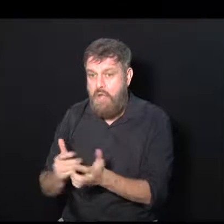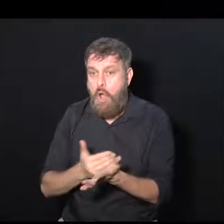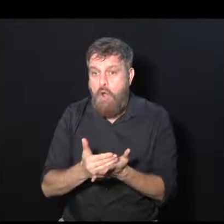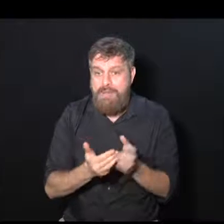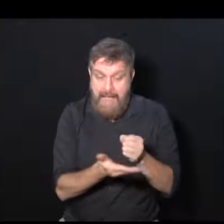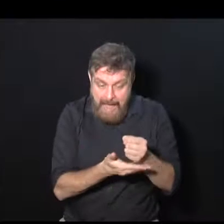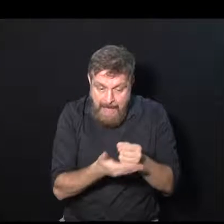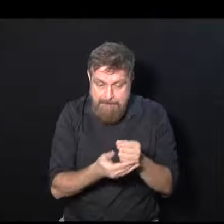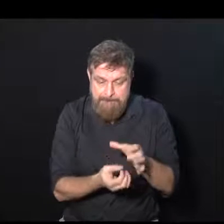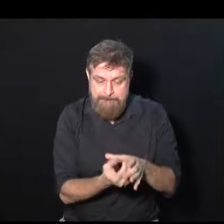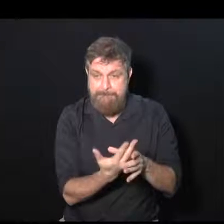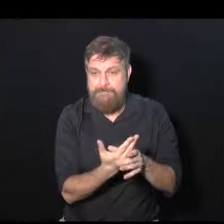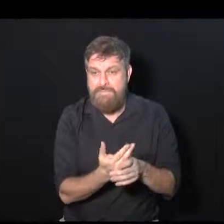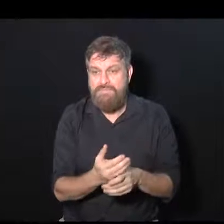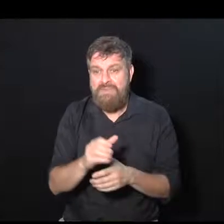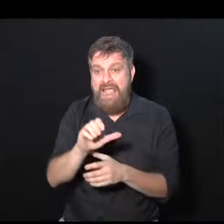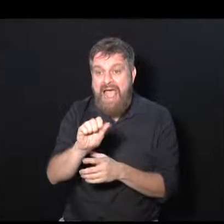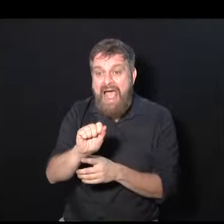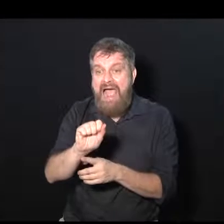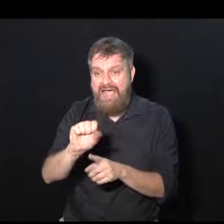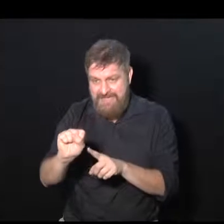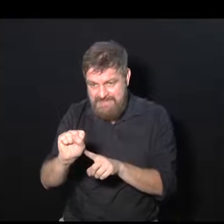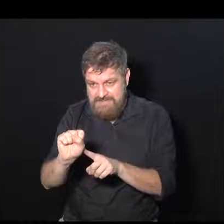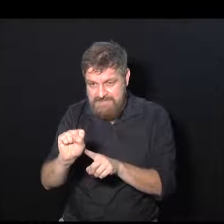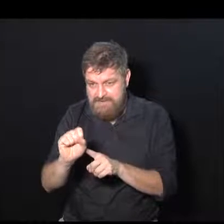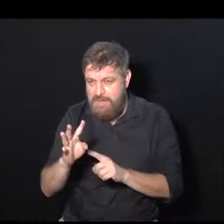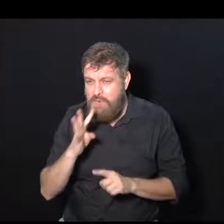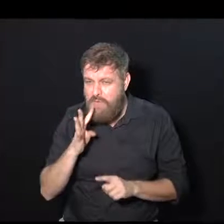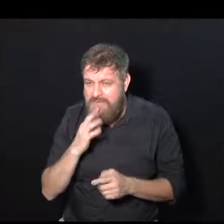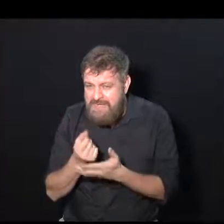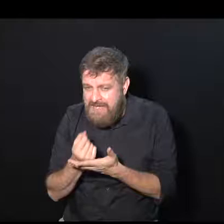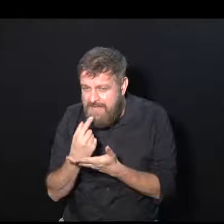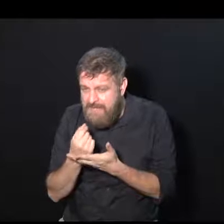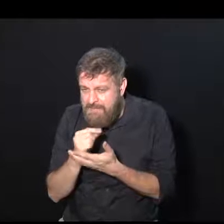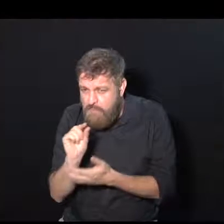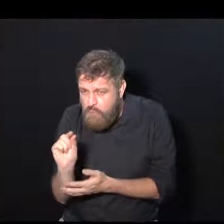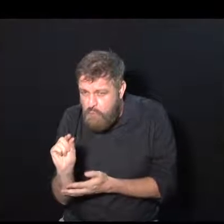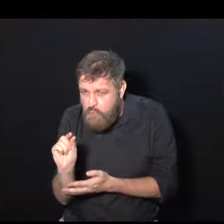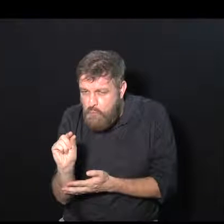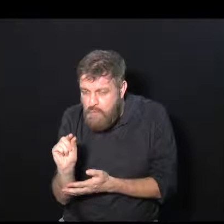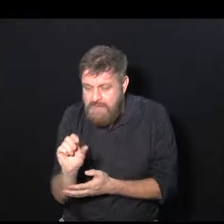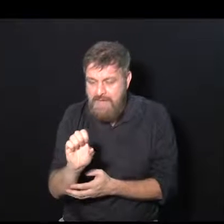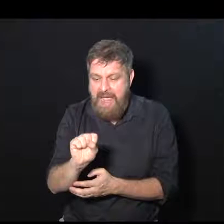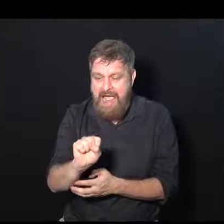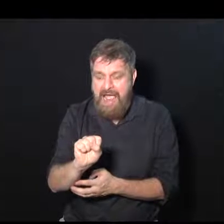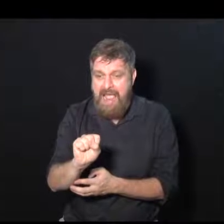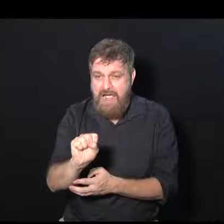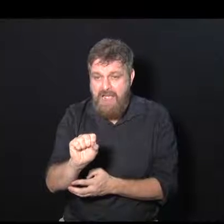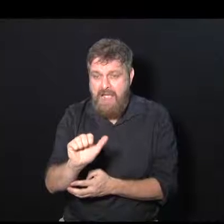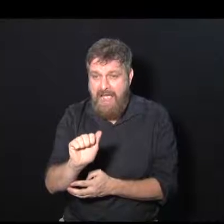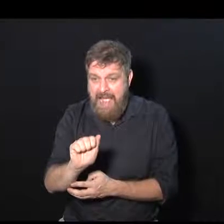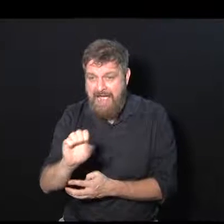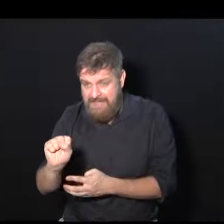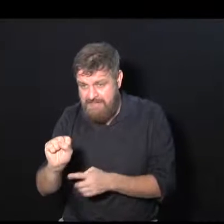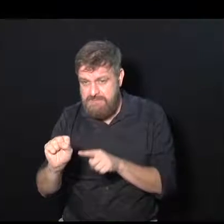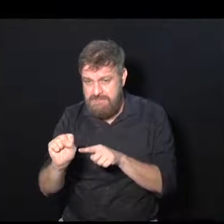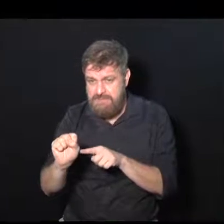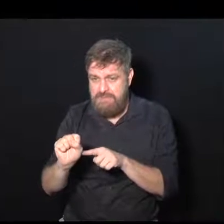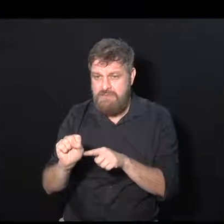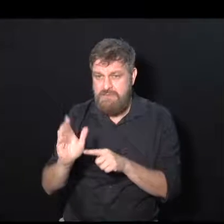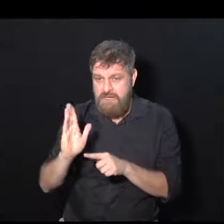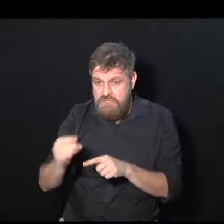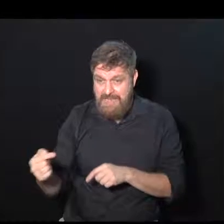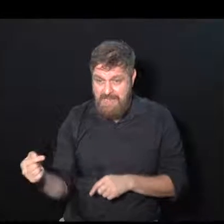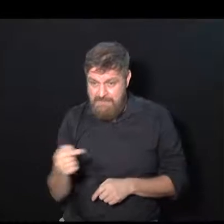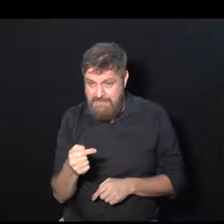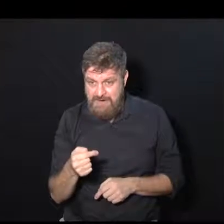um exemplo, que é o AS. Então, o AS é um exemplo de um medicamento que é convencional, mas que ele